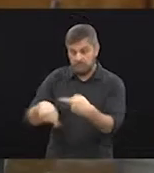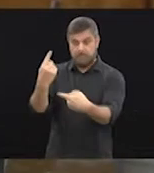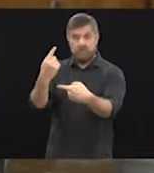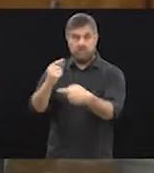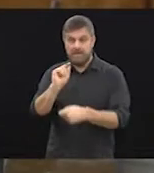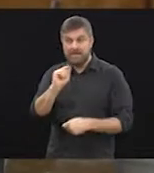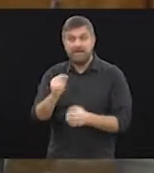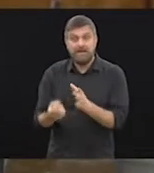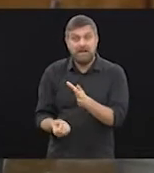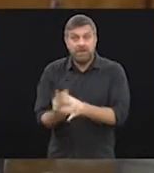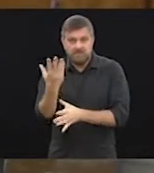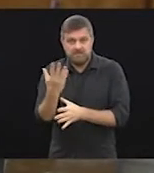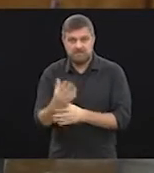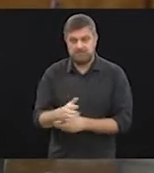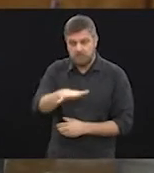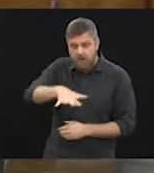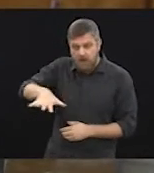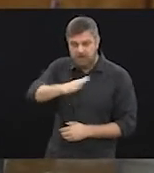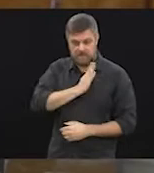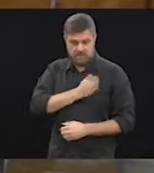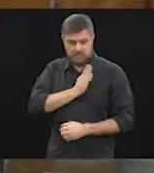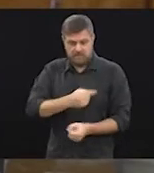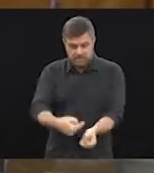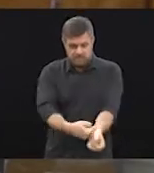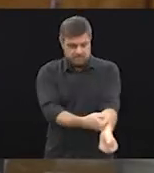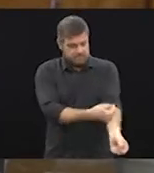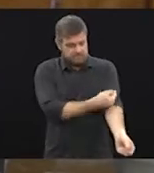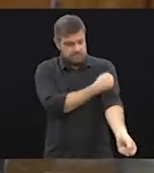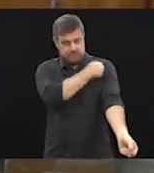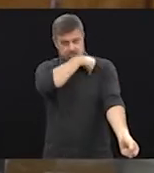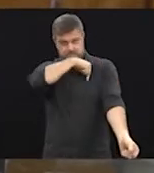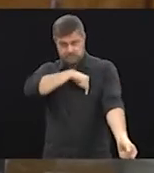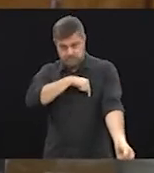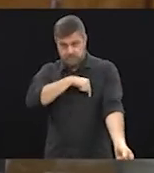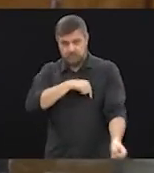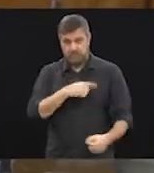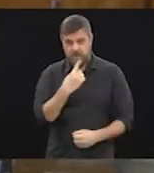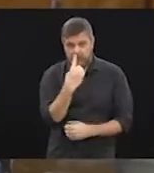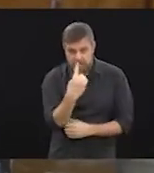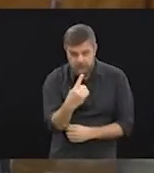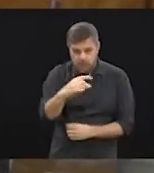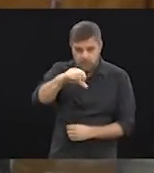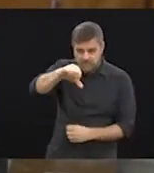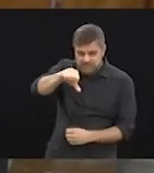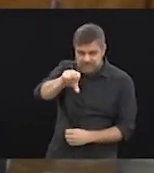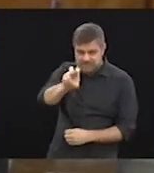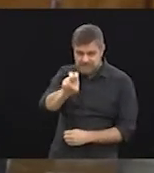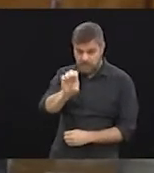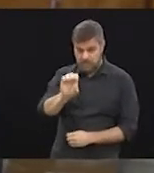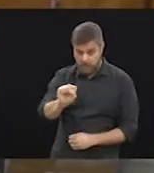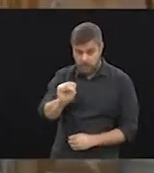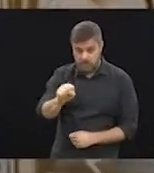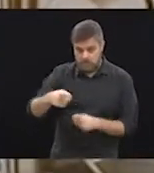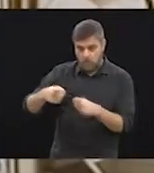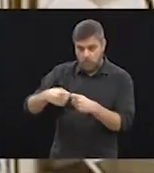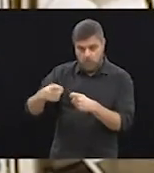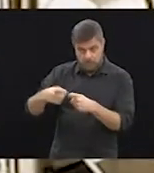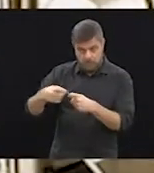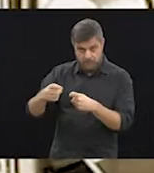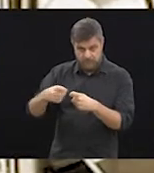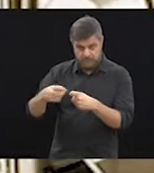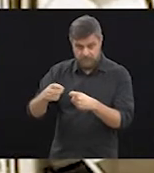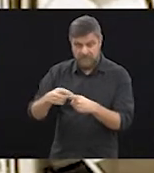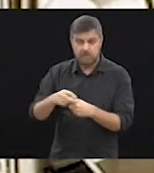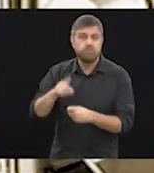Um grande salto que a gente teve na cardiologia intervencionista foi em 1958, com o